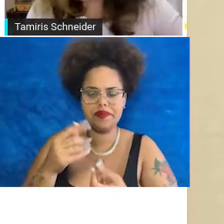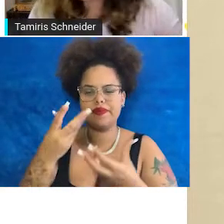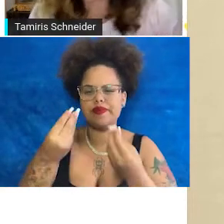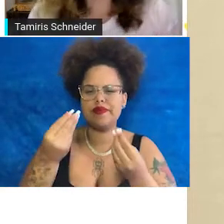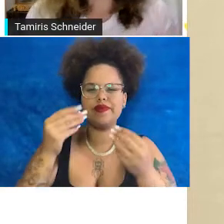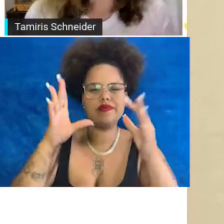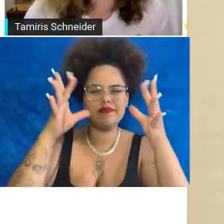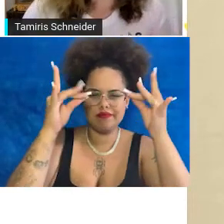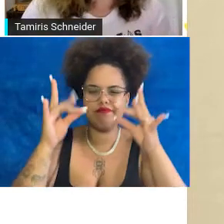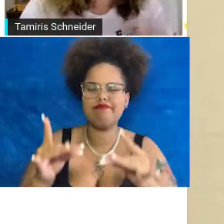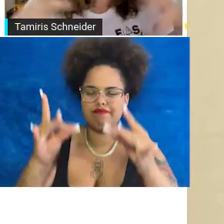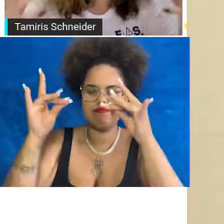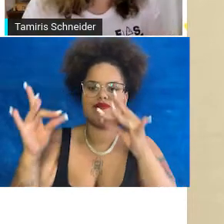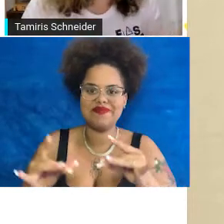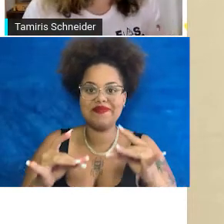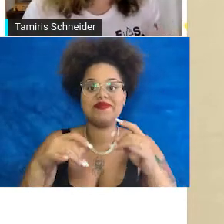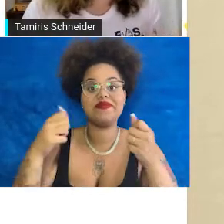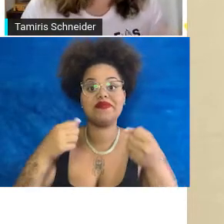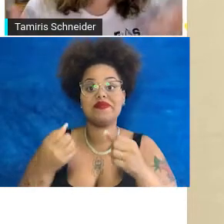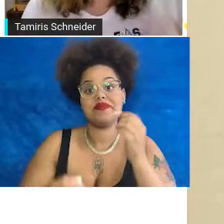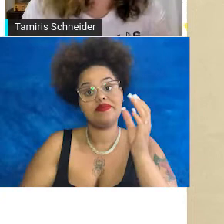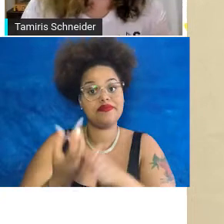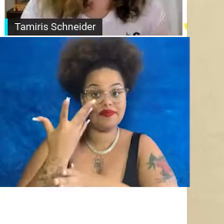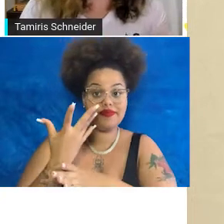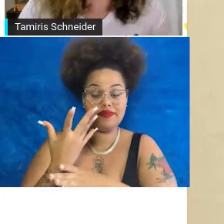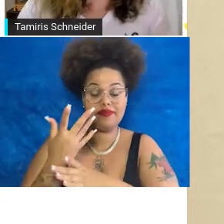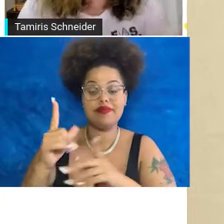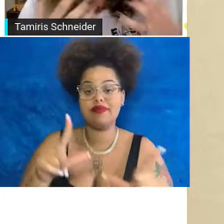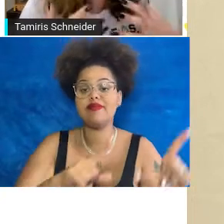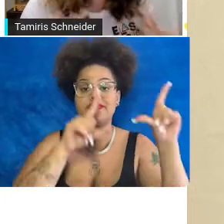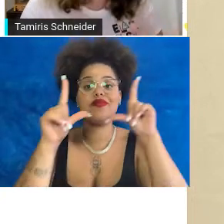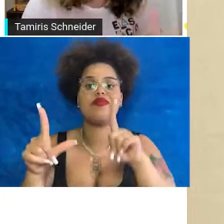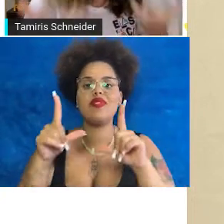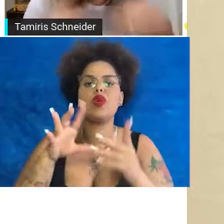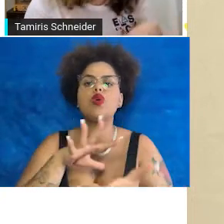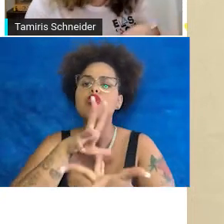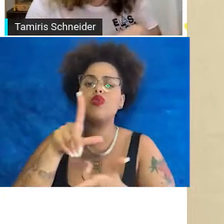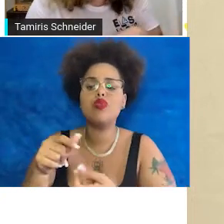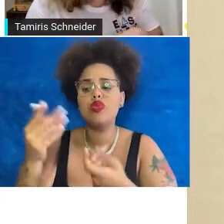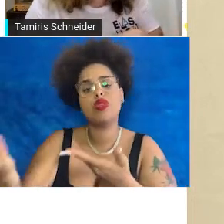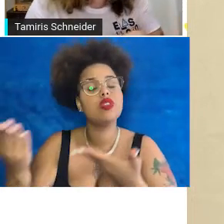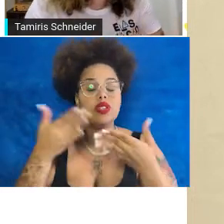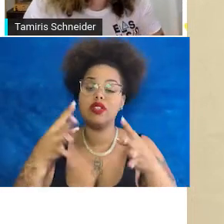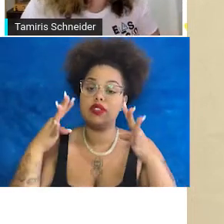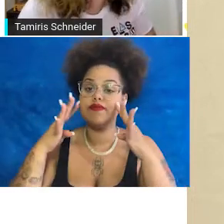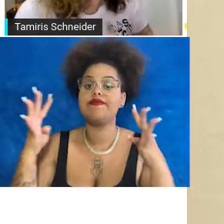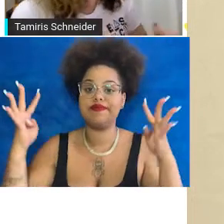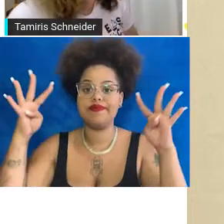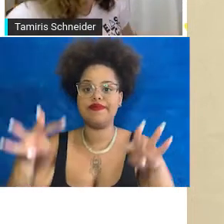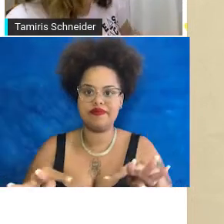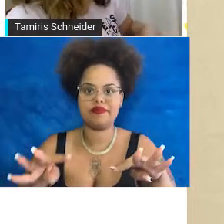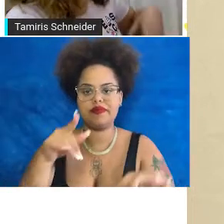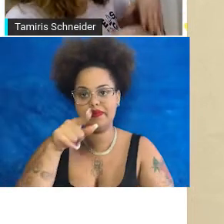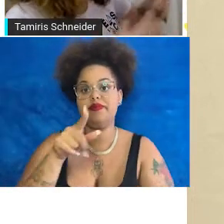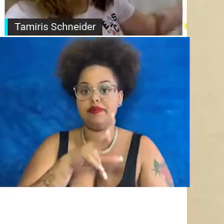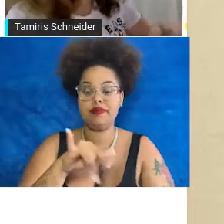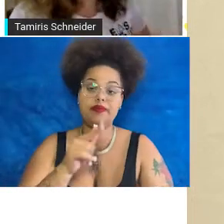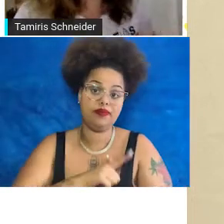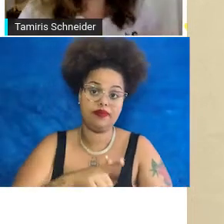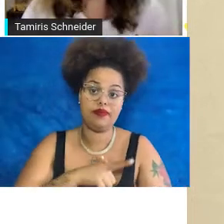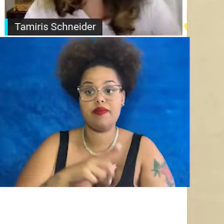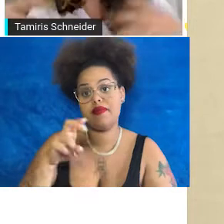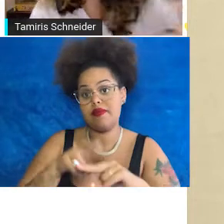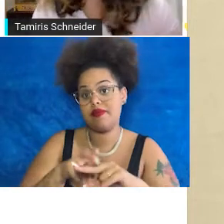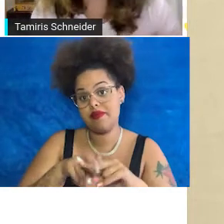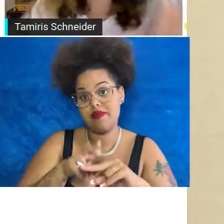coisinhas e detalhes, a gente precisa criar na tela um mundo que traga o espectador, então você vai ter móveis,